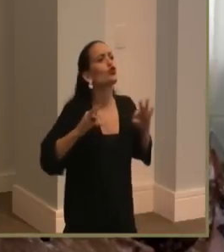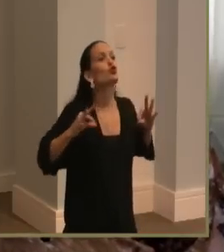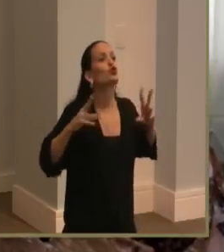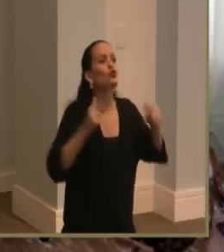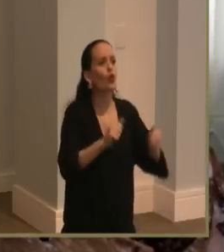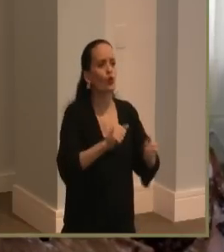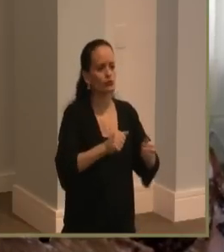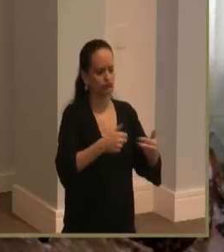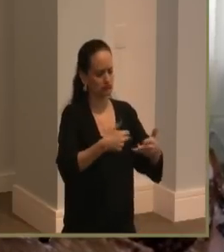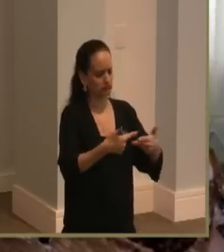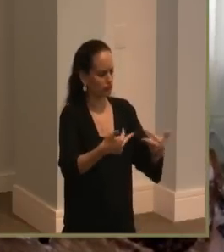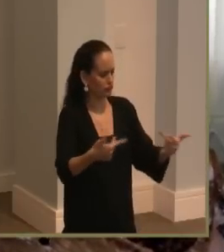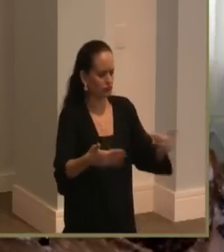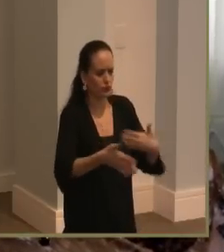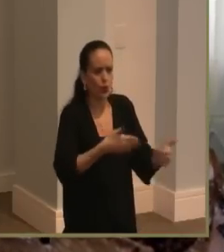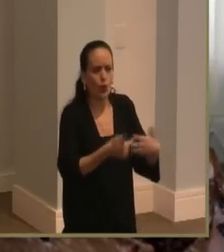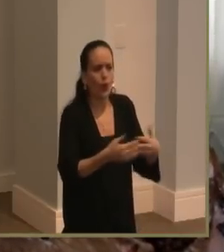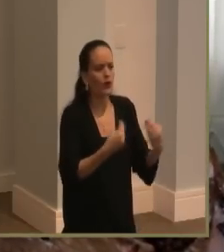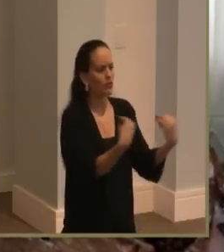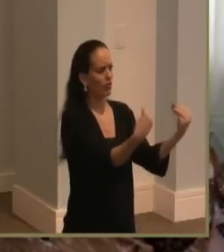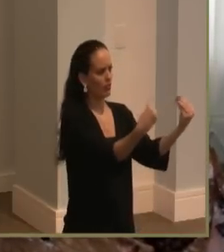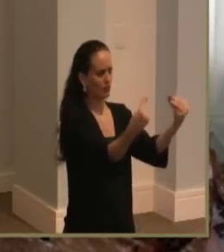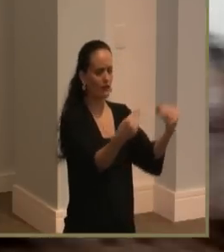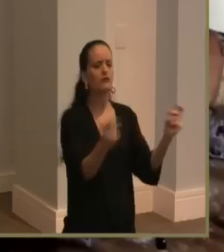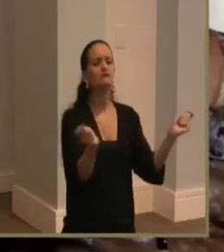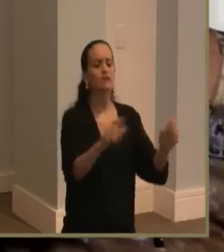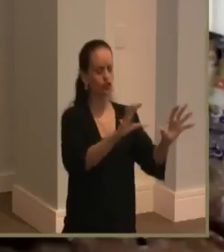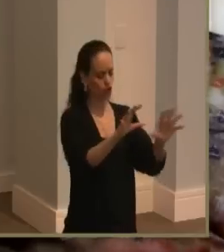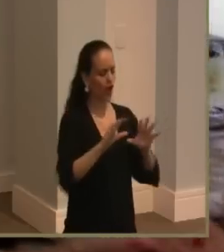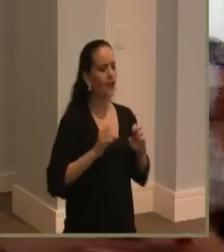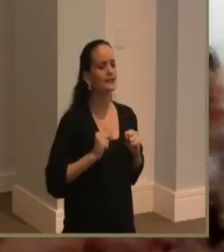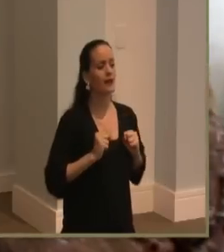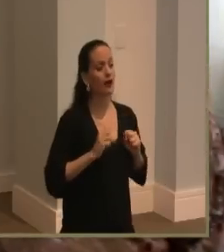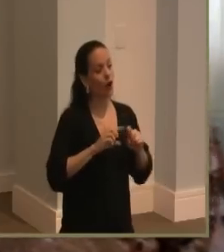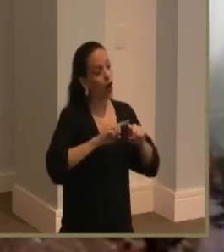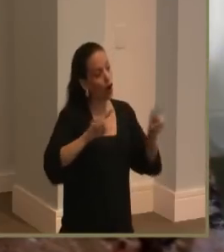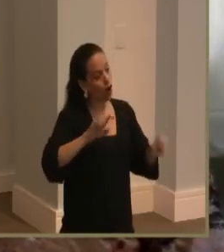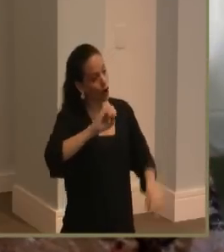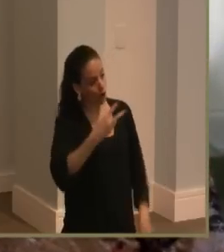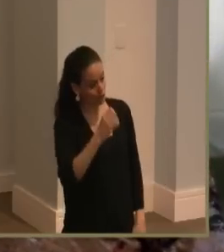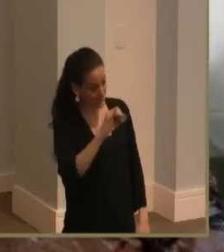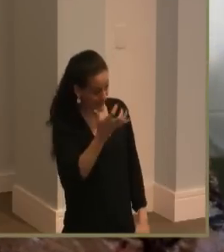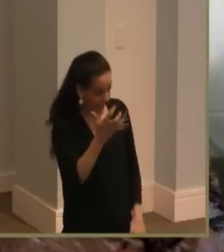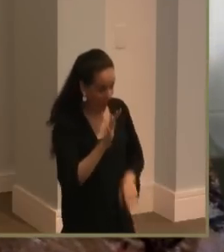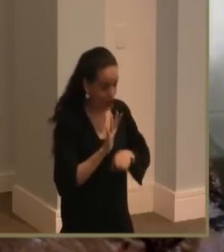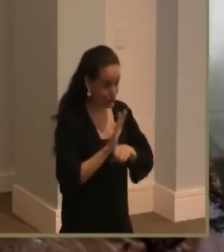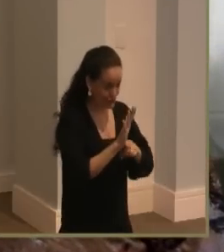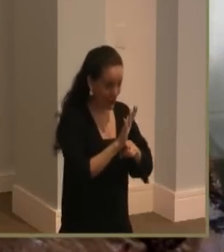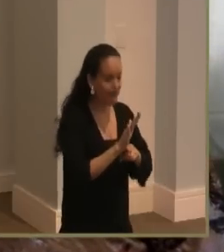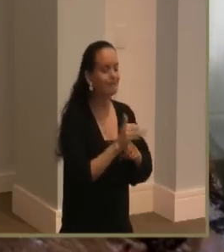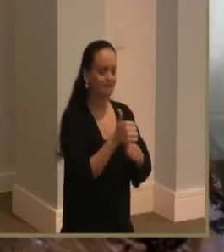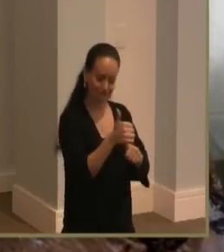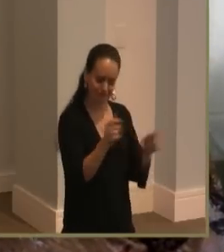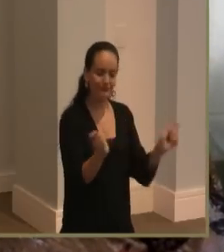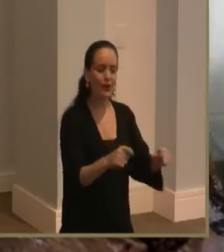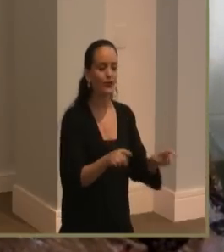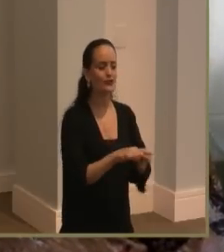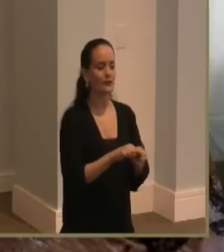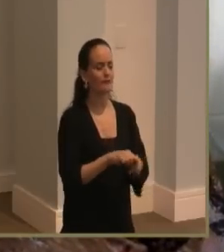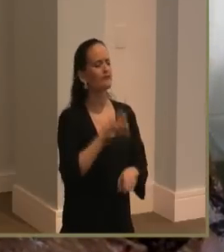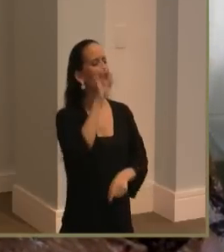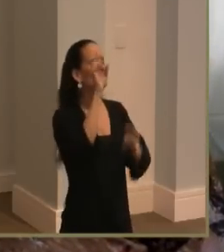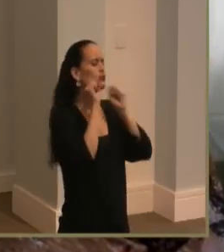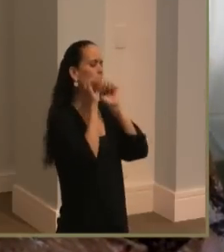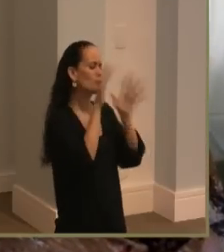tipo de doação é bem-vinda. E trabalhando, se quiser, aqui conosco. Amém. Né? Que Deus abençoe o trabalho de